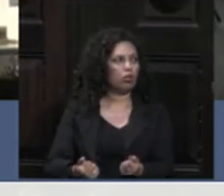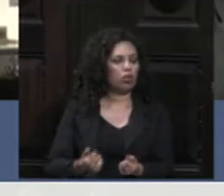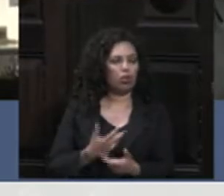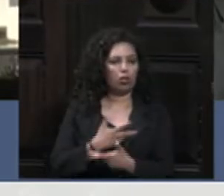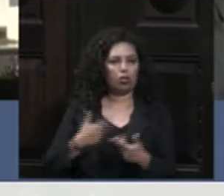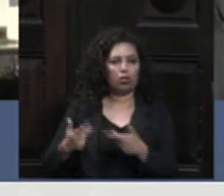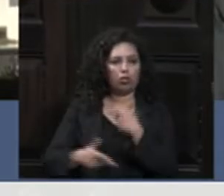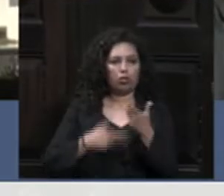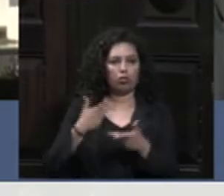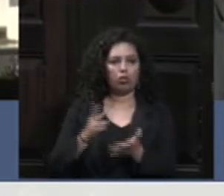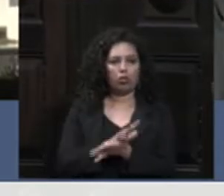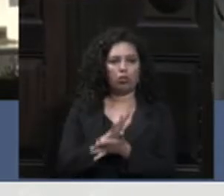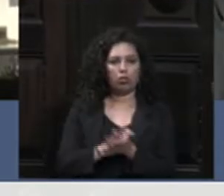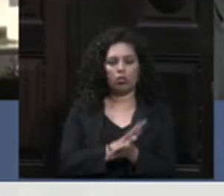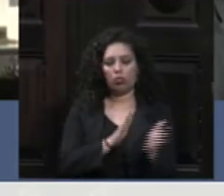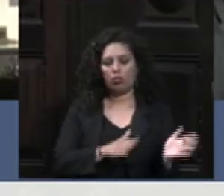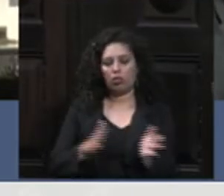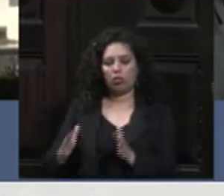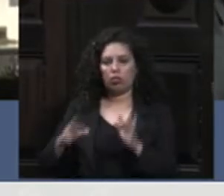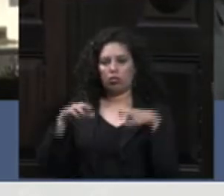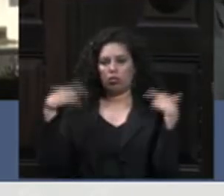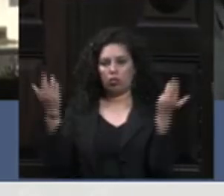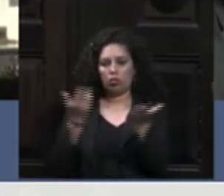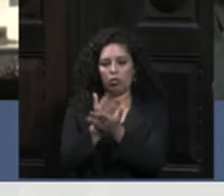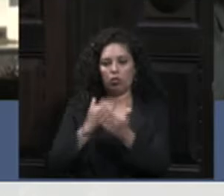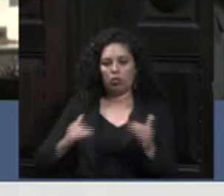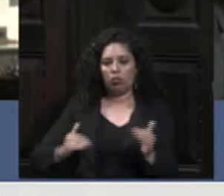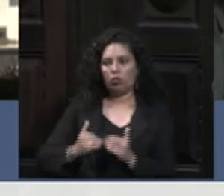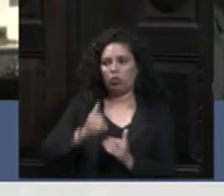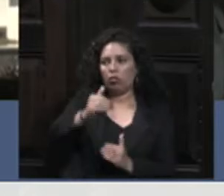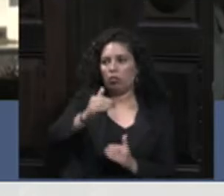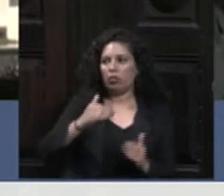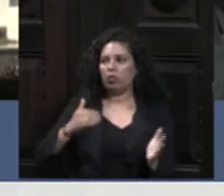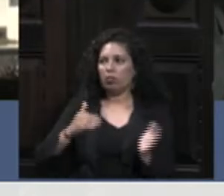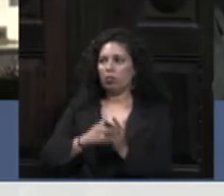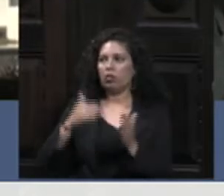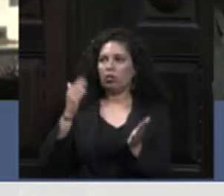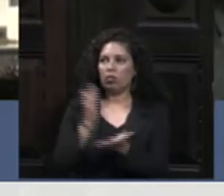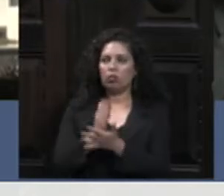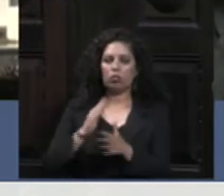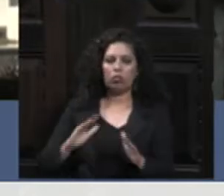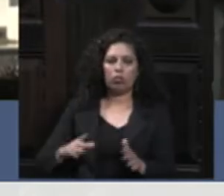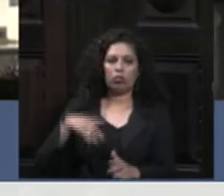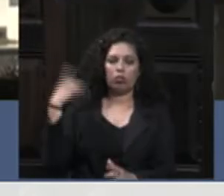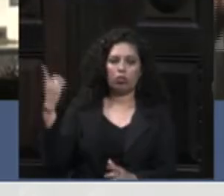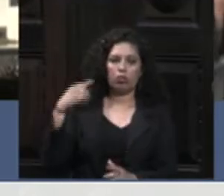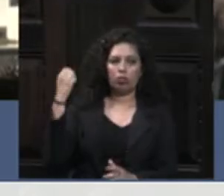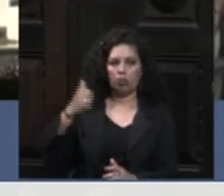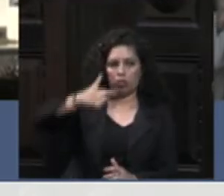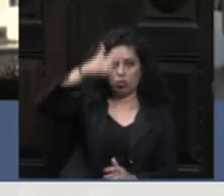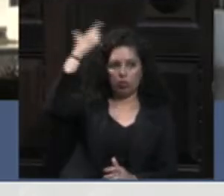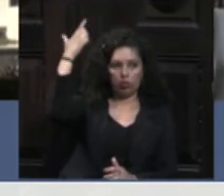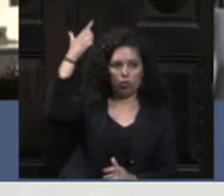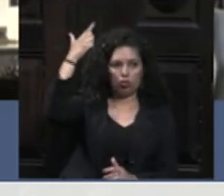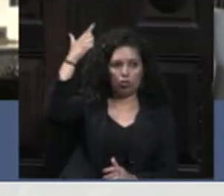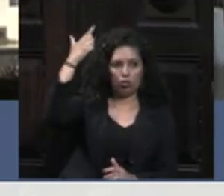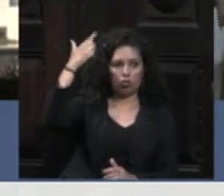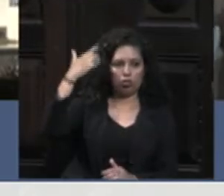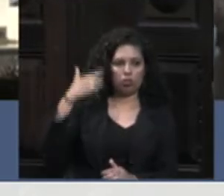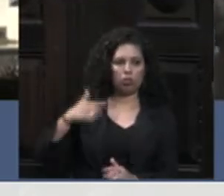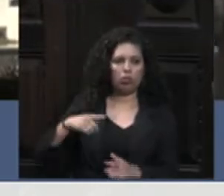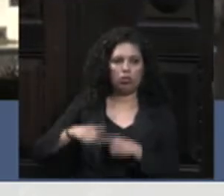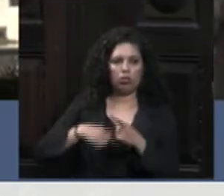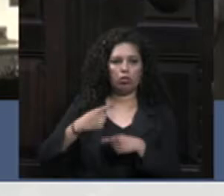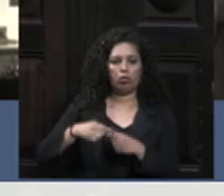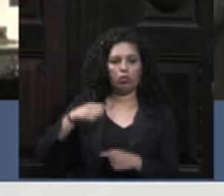Nada mais havendo a tratar, na ordem do dia, está encerrado, passa seu expediente final. O primeiro orador inscrito é o nobre deputado Luiz Paulo, antes, porém, deputada